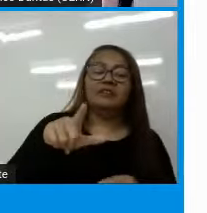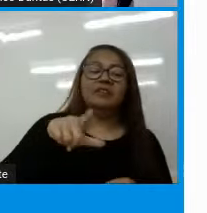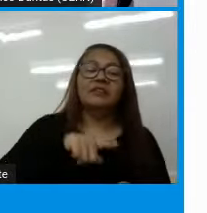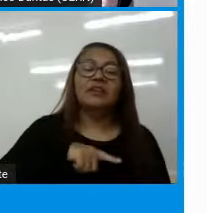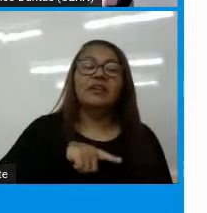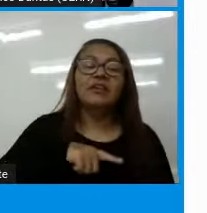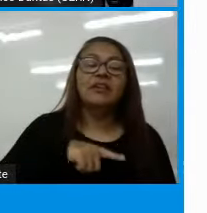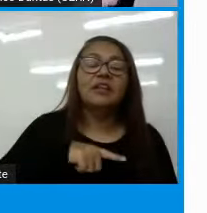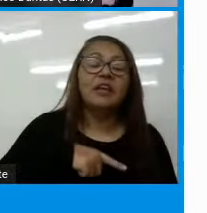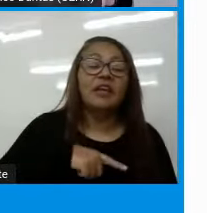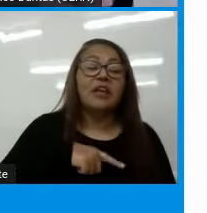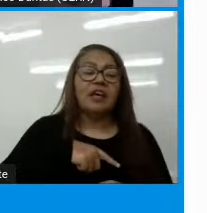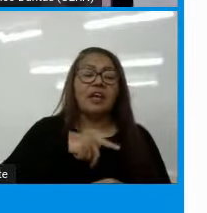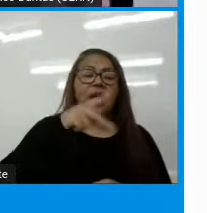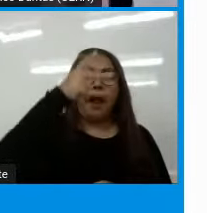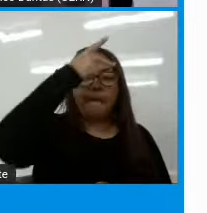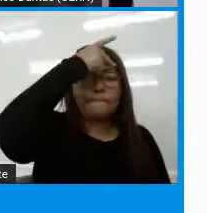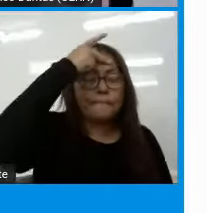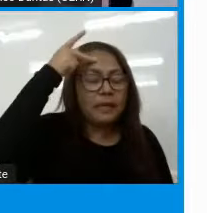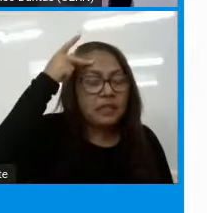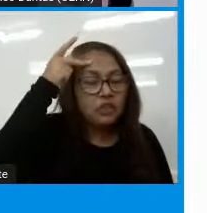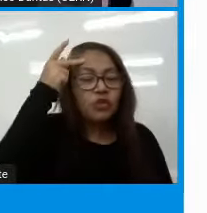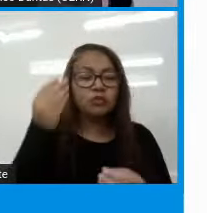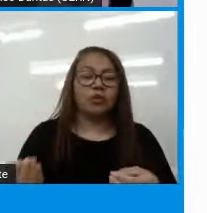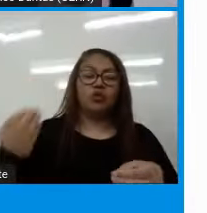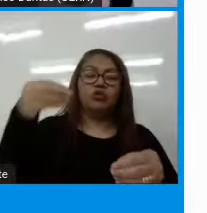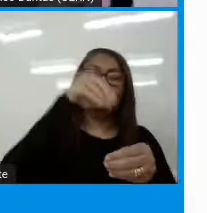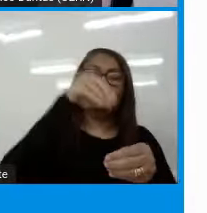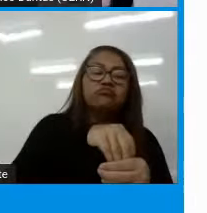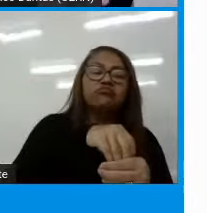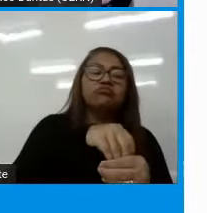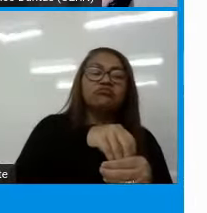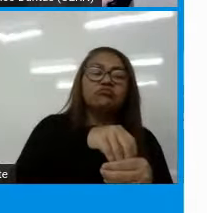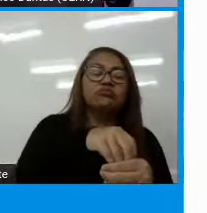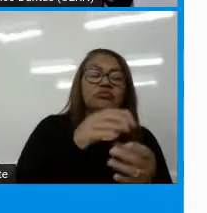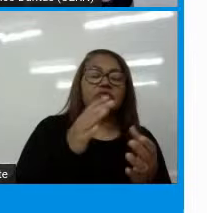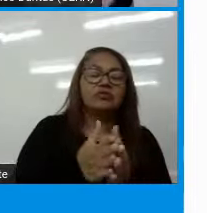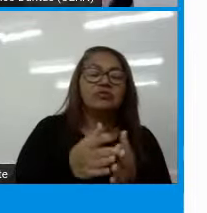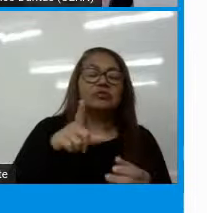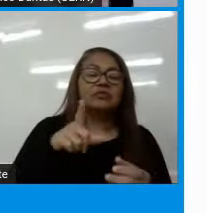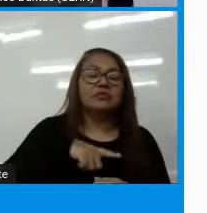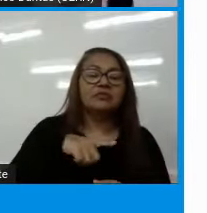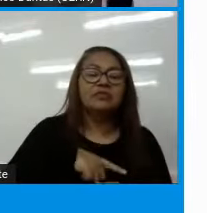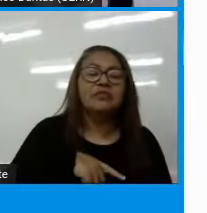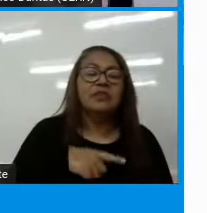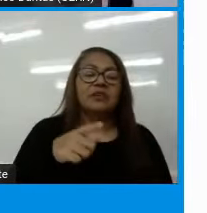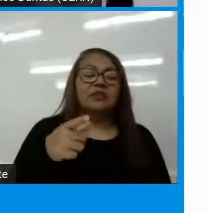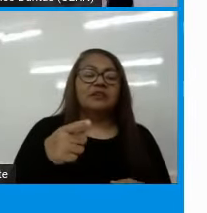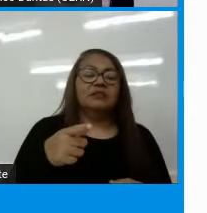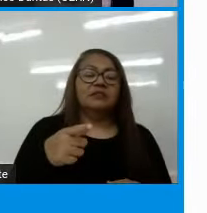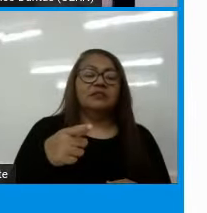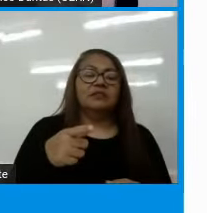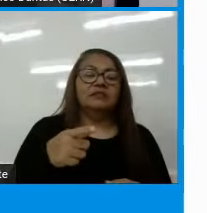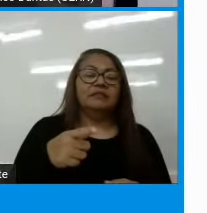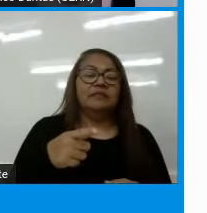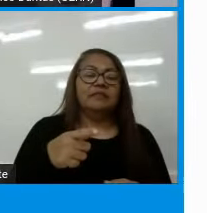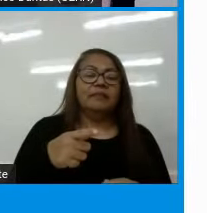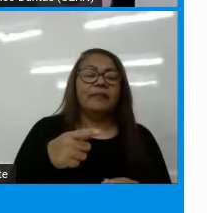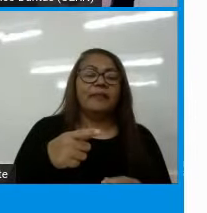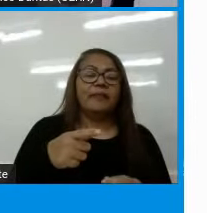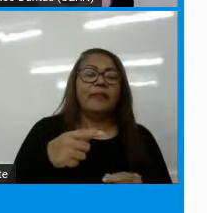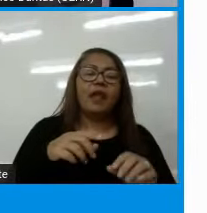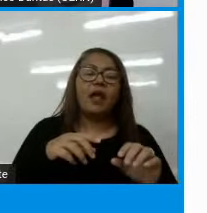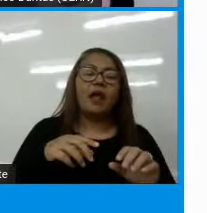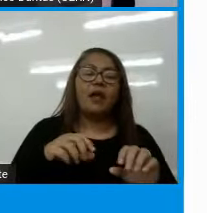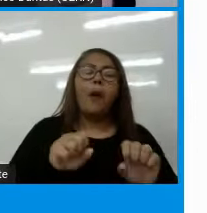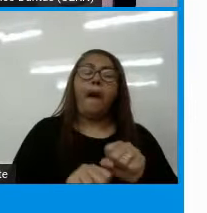os alunos, interagir com esses alunos através de envio de mensagens. Você tem a possibilidade de lançar as notas,